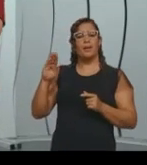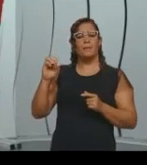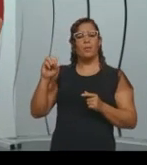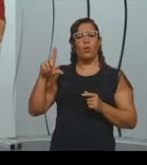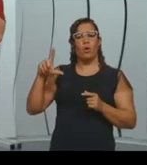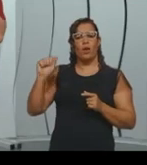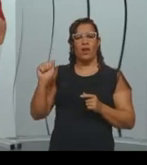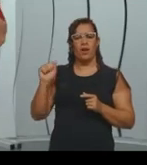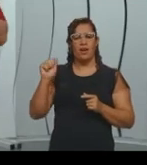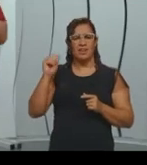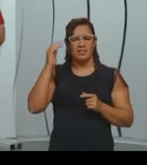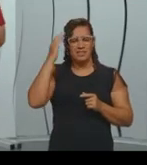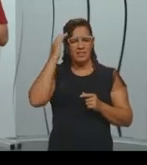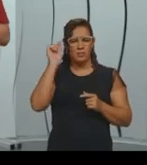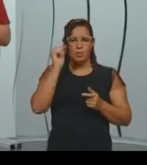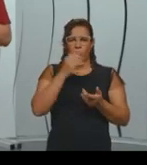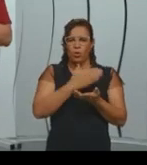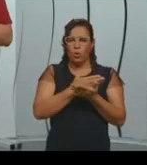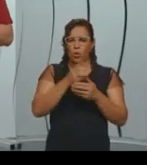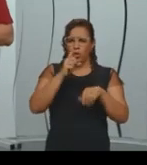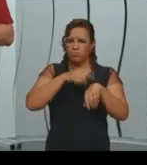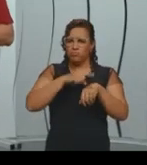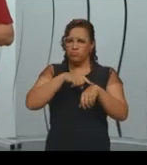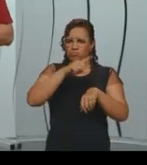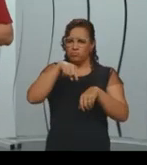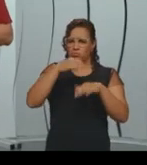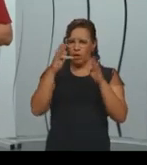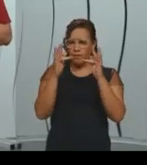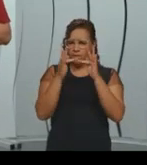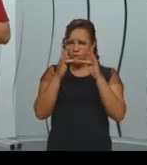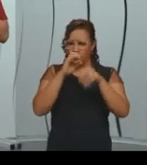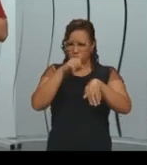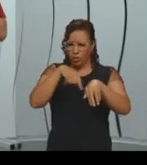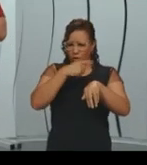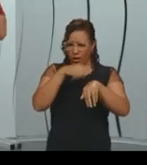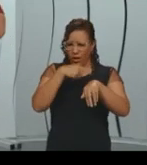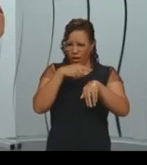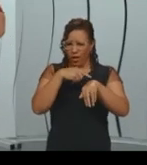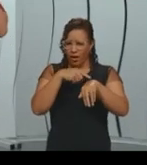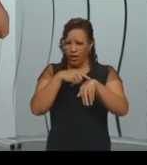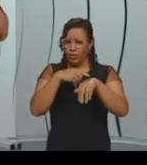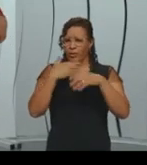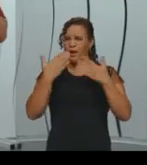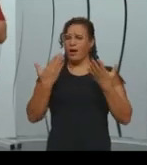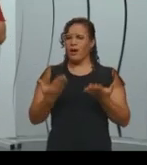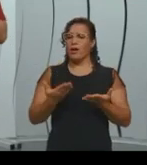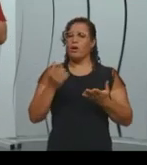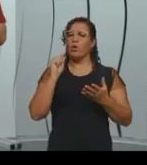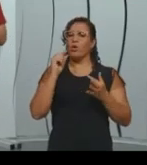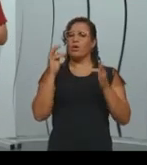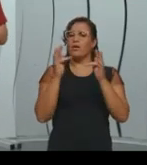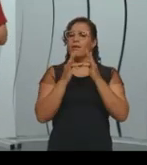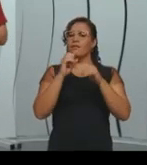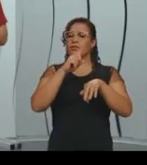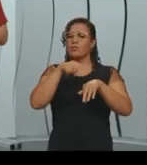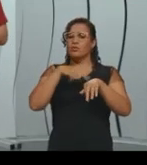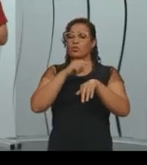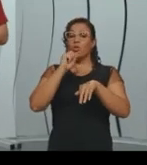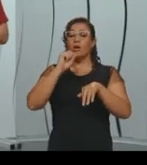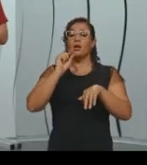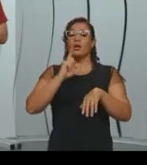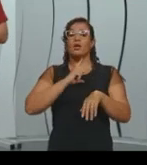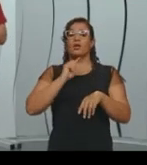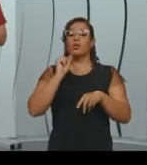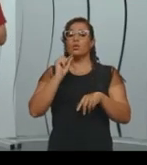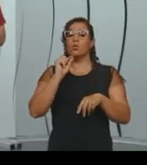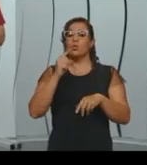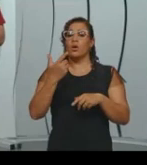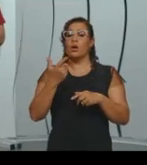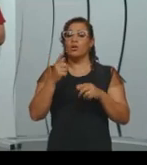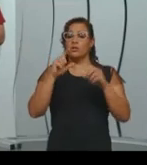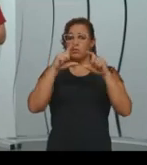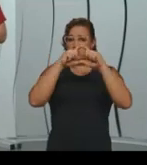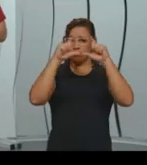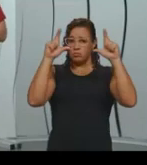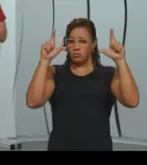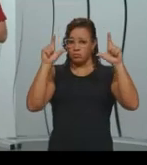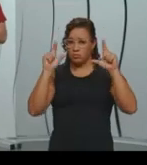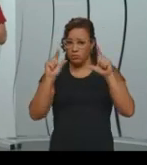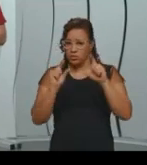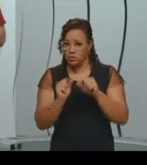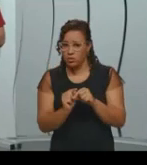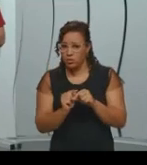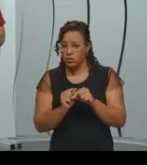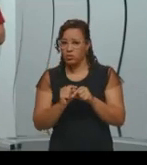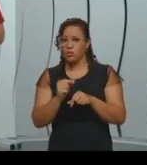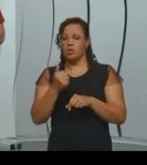Vocês repararam na função horária da posição que eu mostrei mais cedo? Ela era uma função de segundo grau, é uma função onde o t aparecia